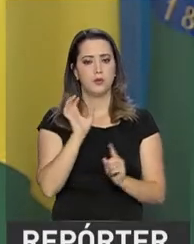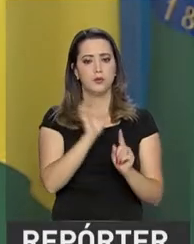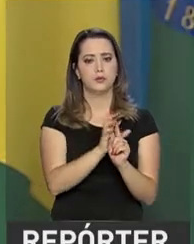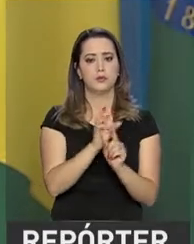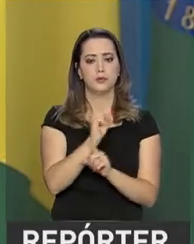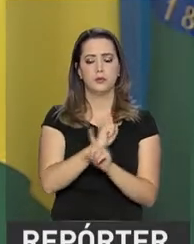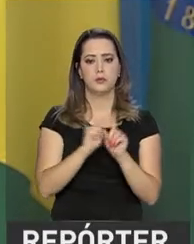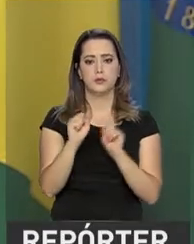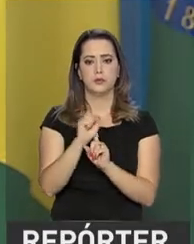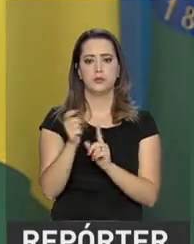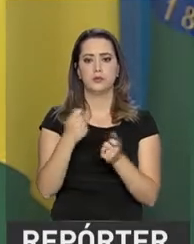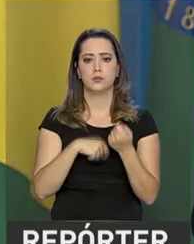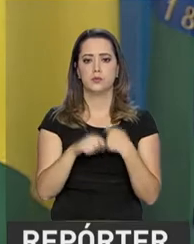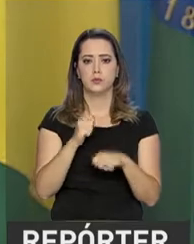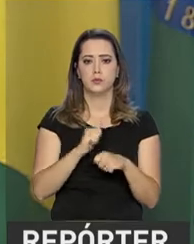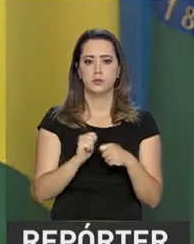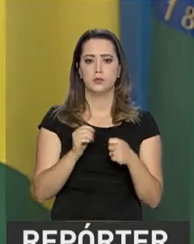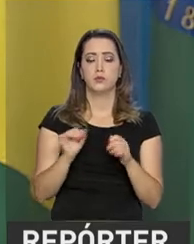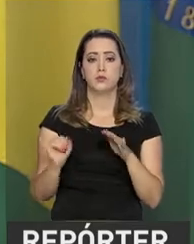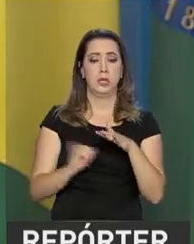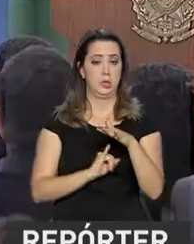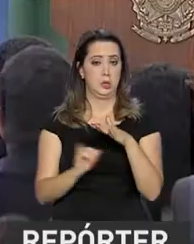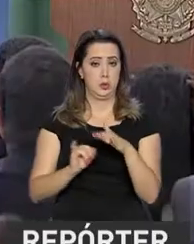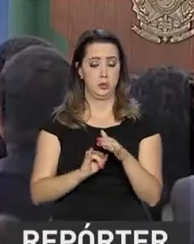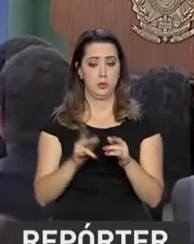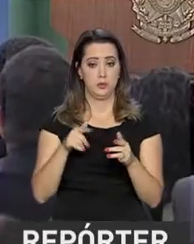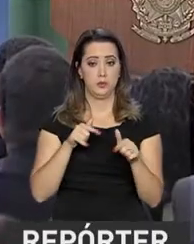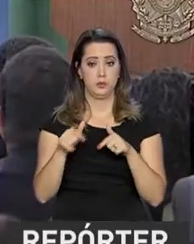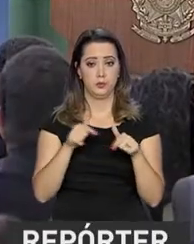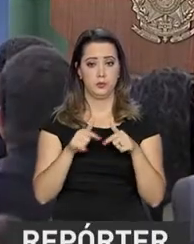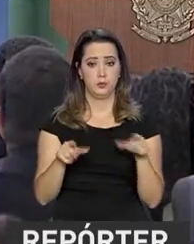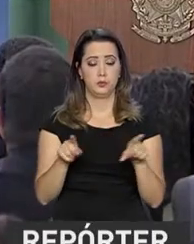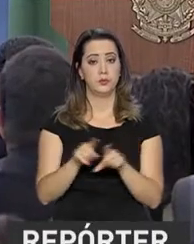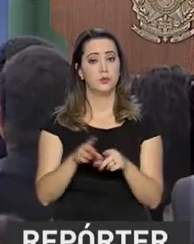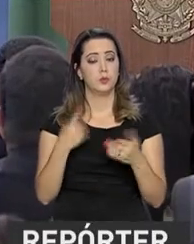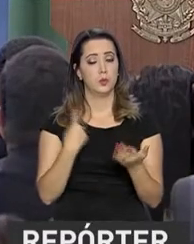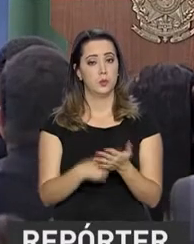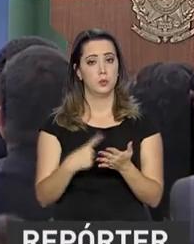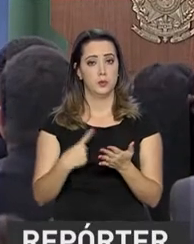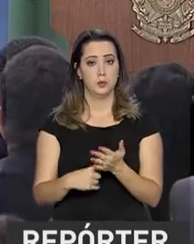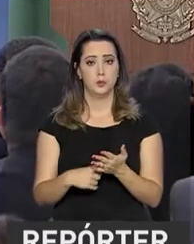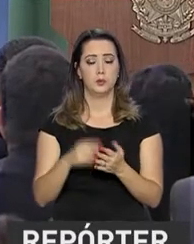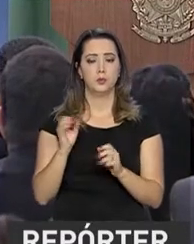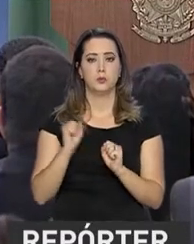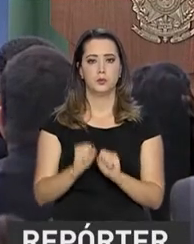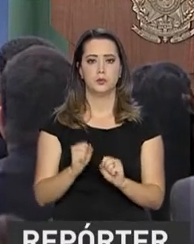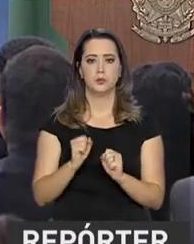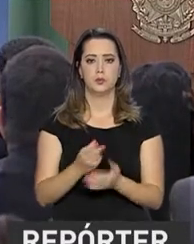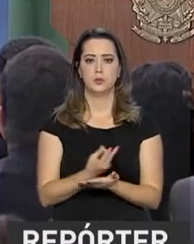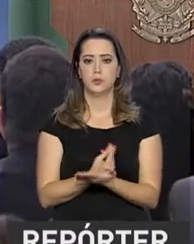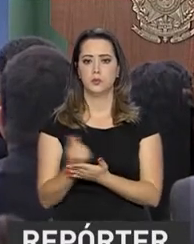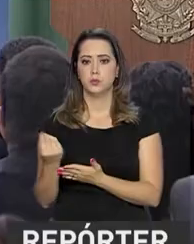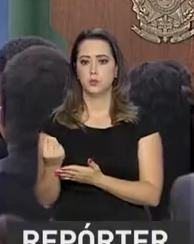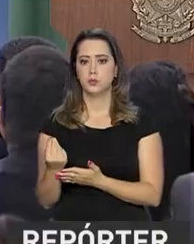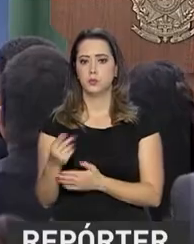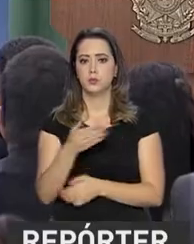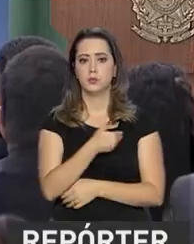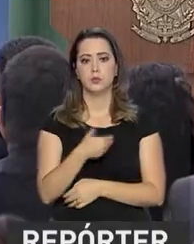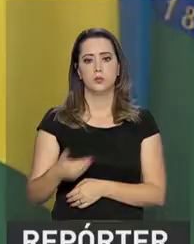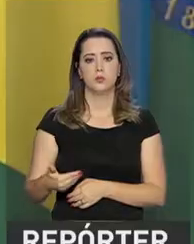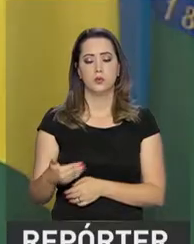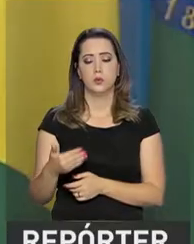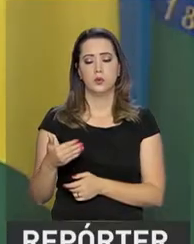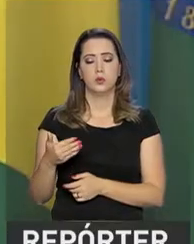social econômica e institucional da medida e afirmou que o acordo tem o potencial de injetar dinheiro na economia